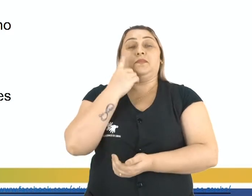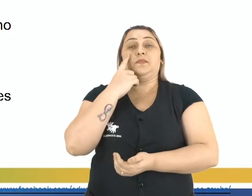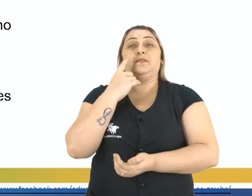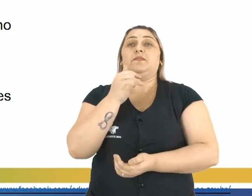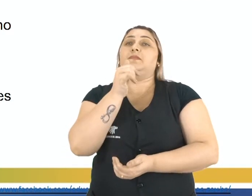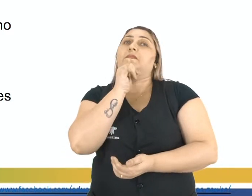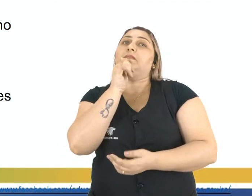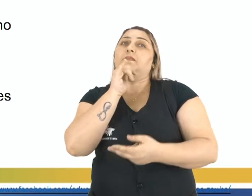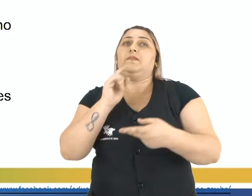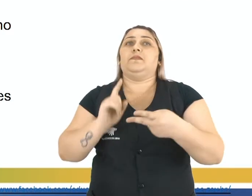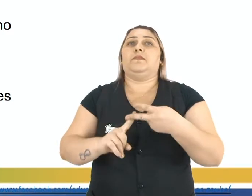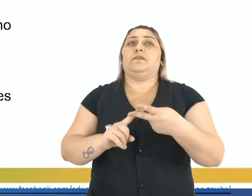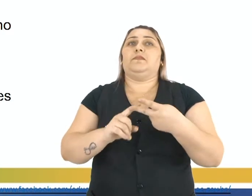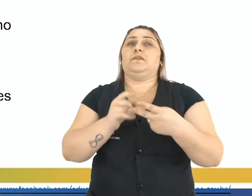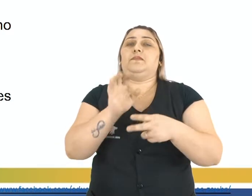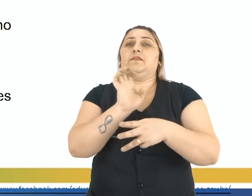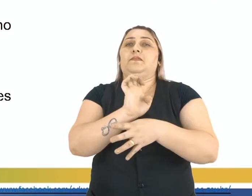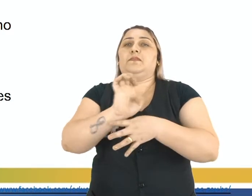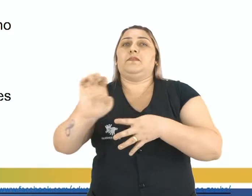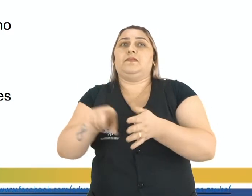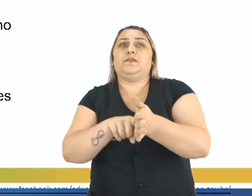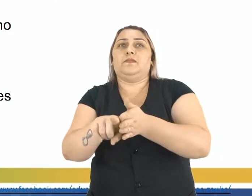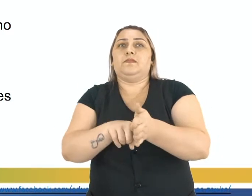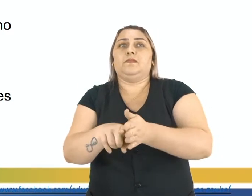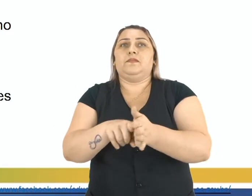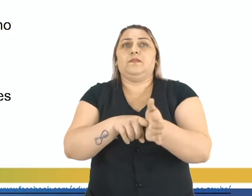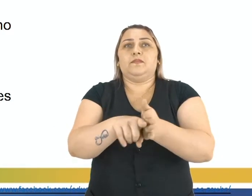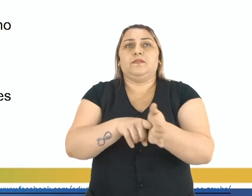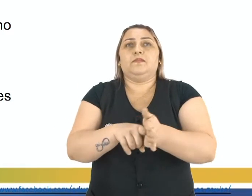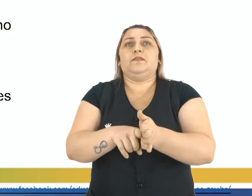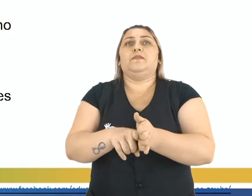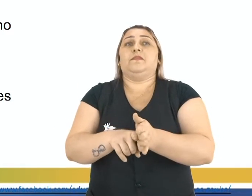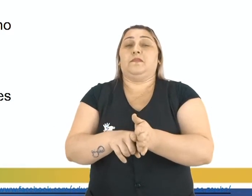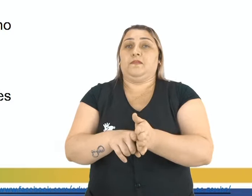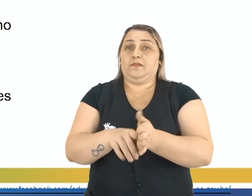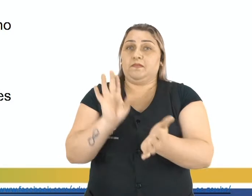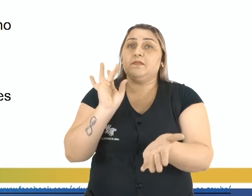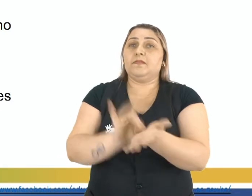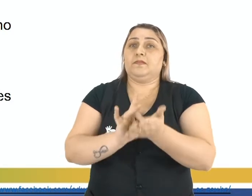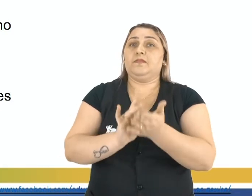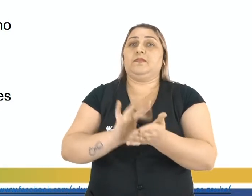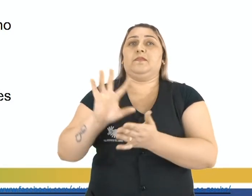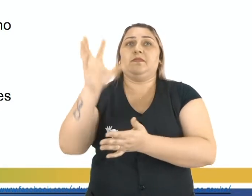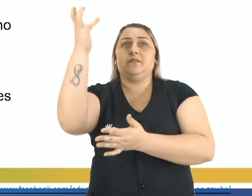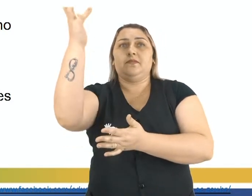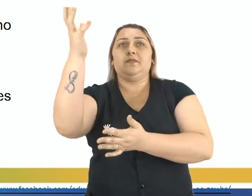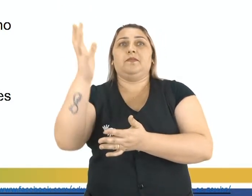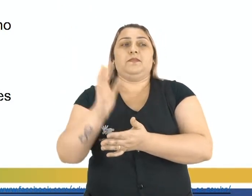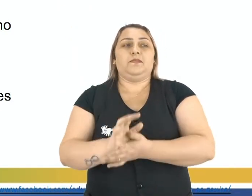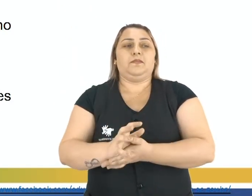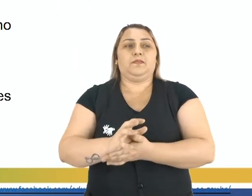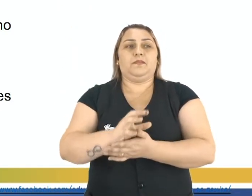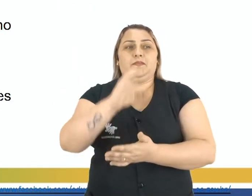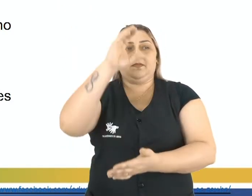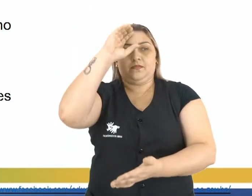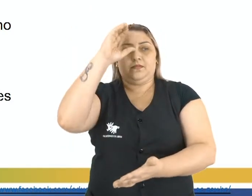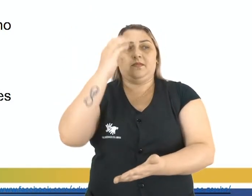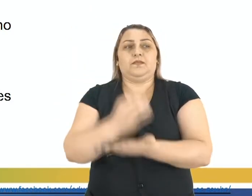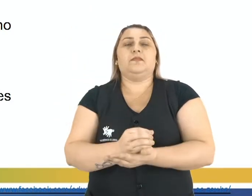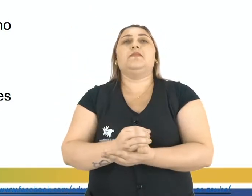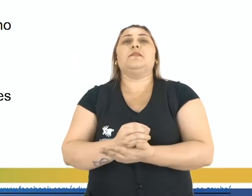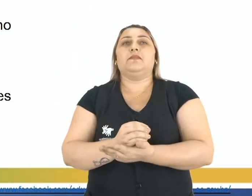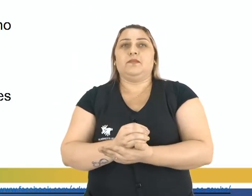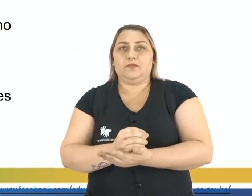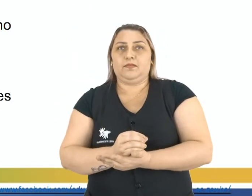utilizar exemplos, dados estatísticos, pesquisas, fatos comprováveis, citações ou depoimentos de